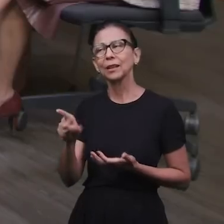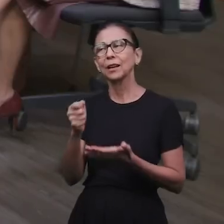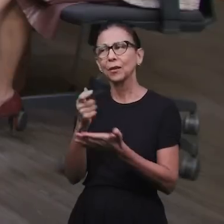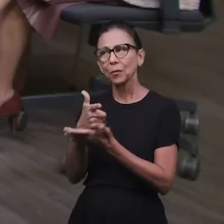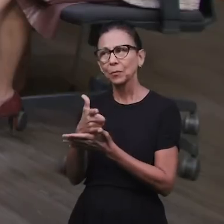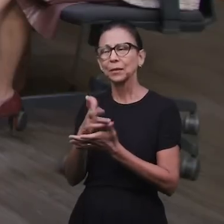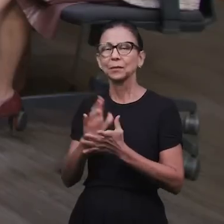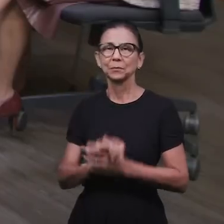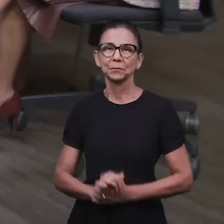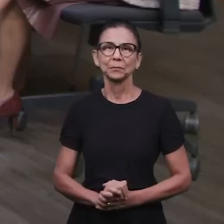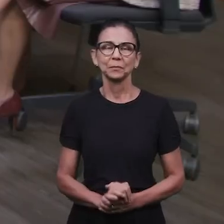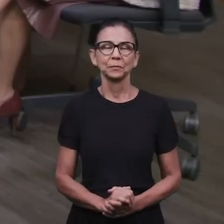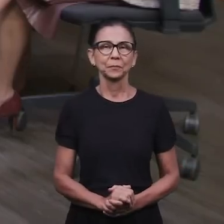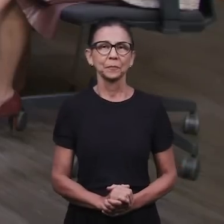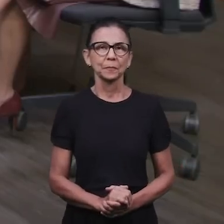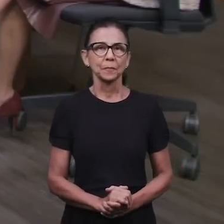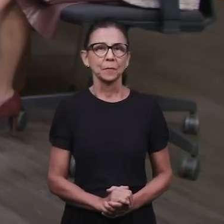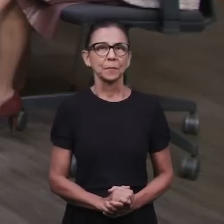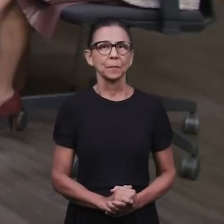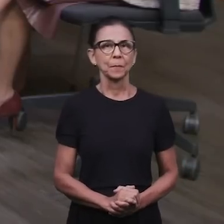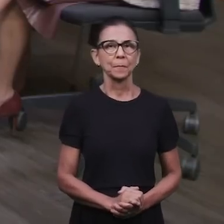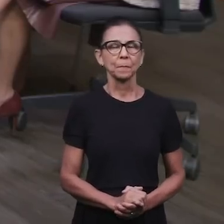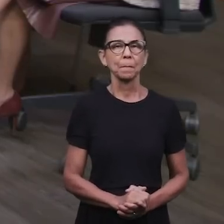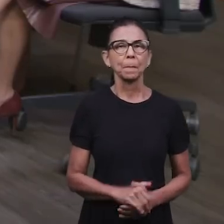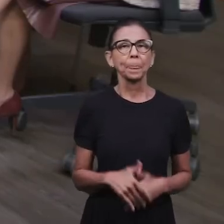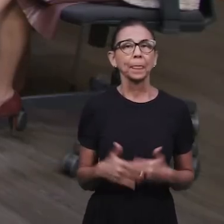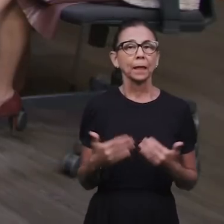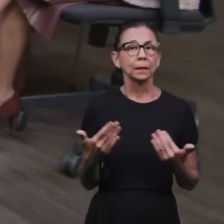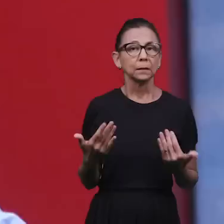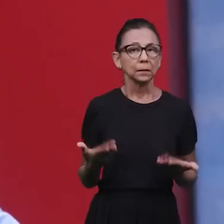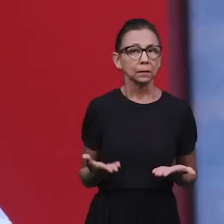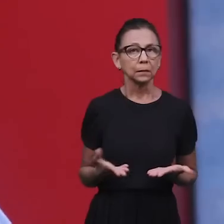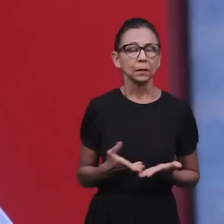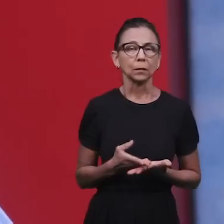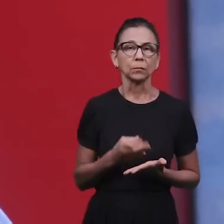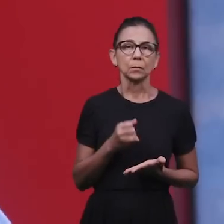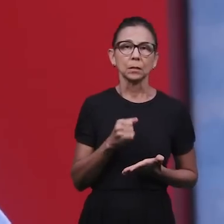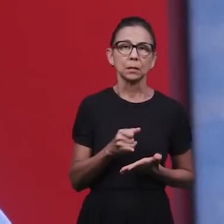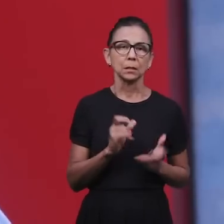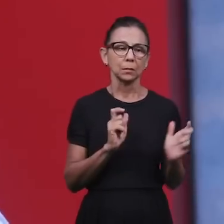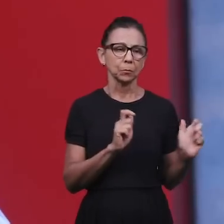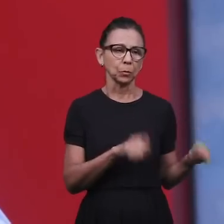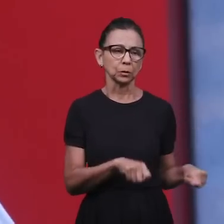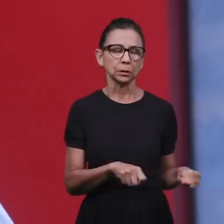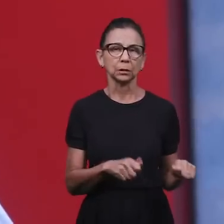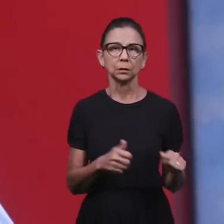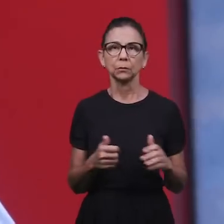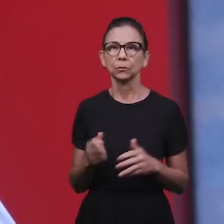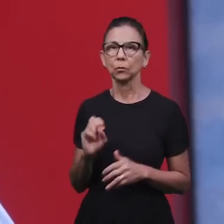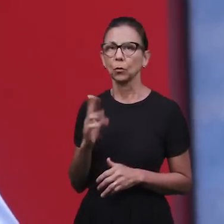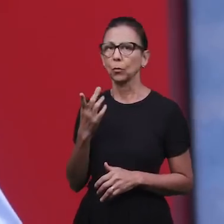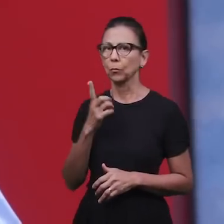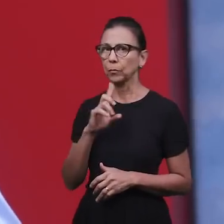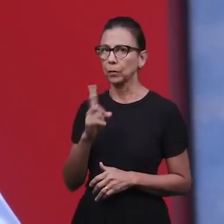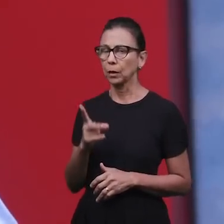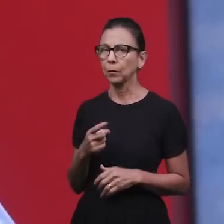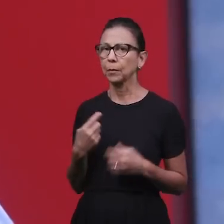no céu. É exatamente para isso. Ele, quando nos mostra essas coisas, isso aqui é